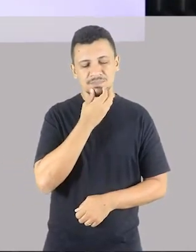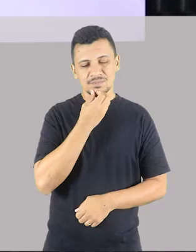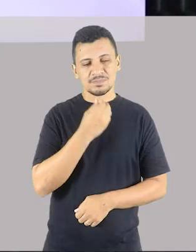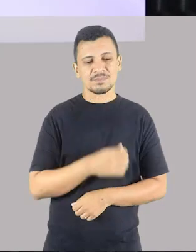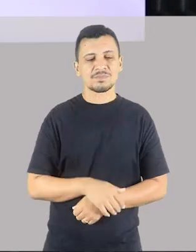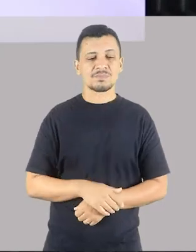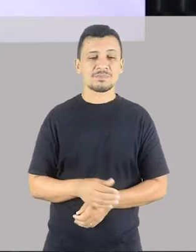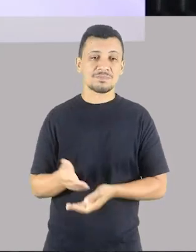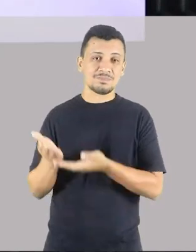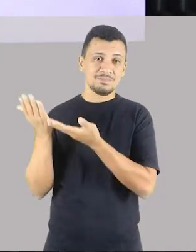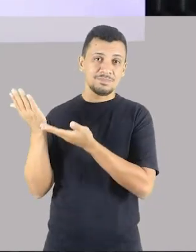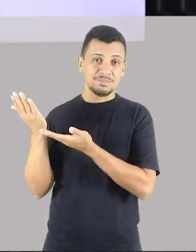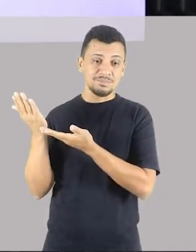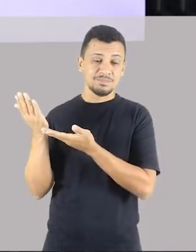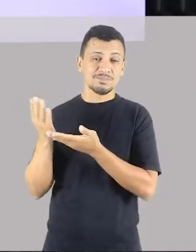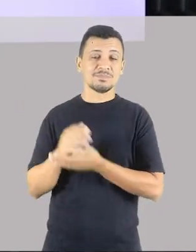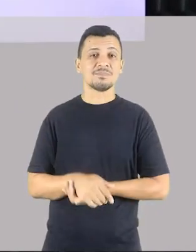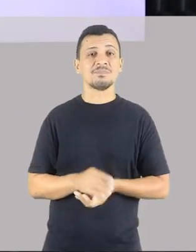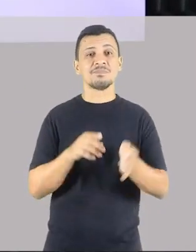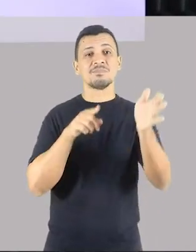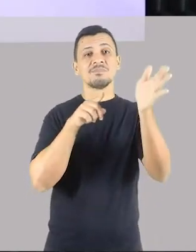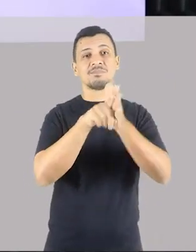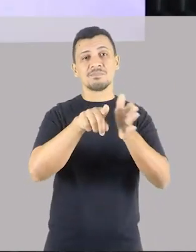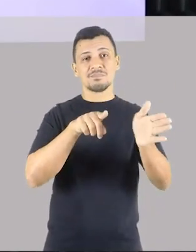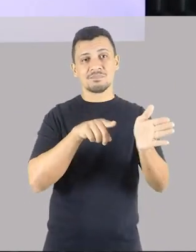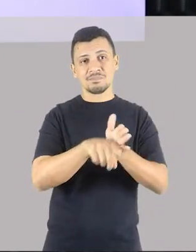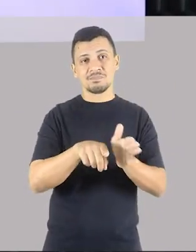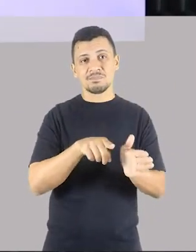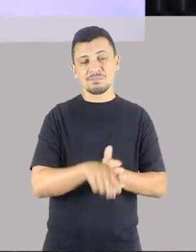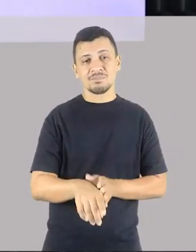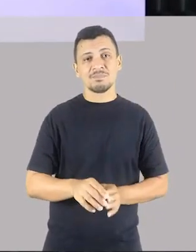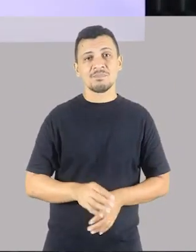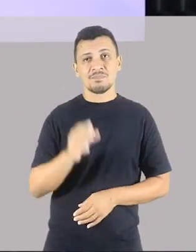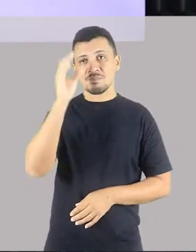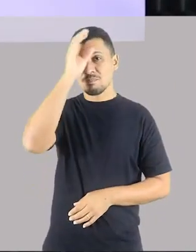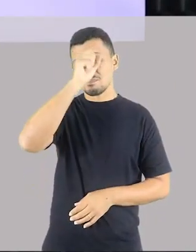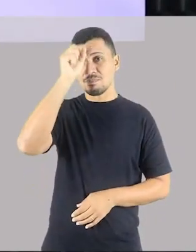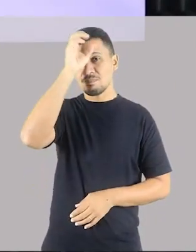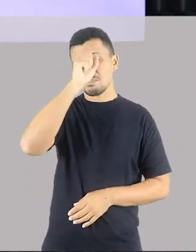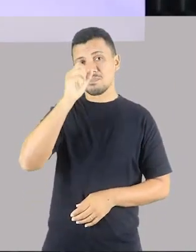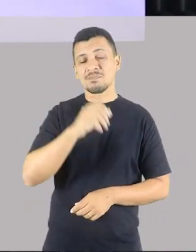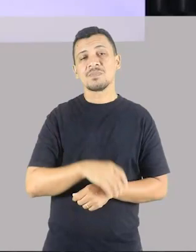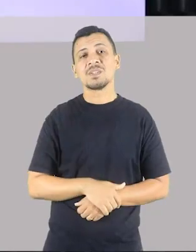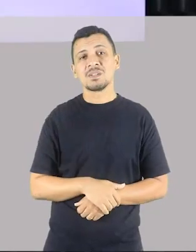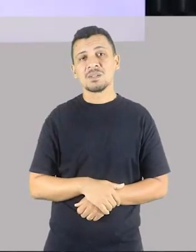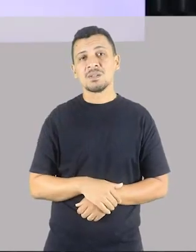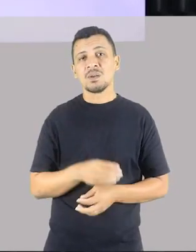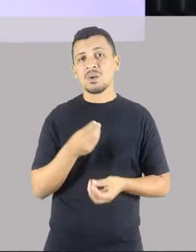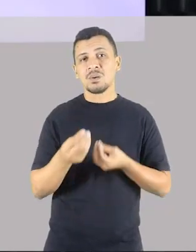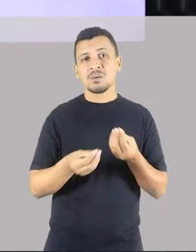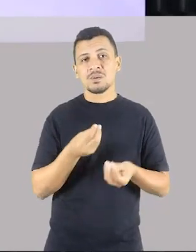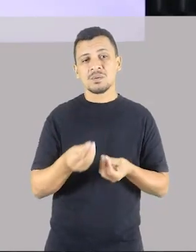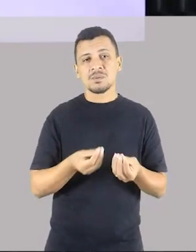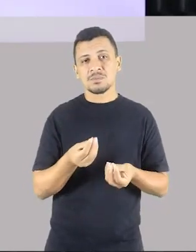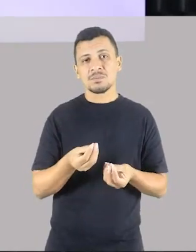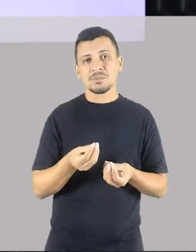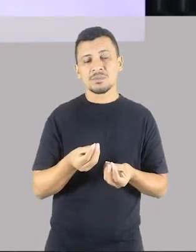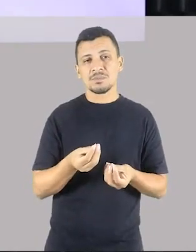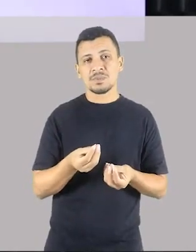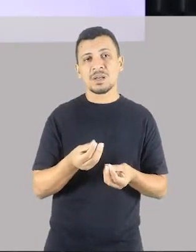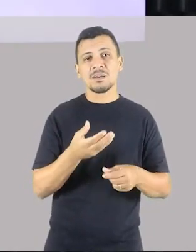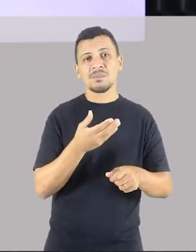Pronto. E aí nós vamos agora só fixar o aprendizado a partir dos